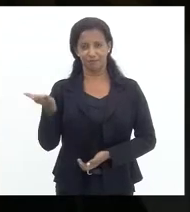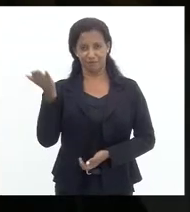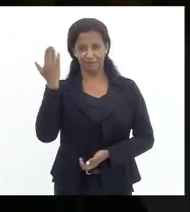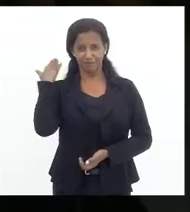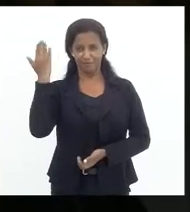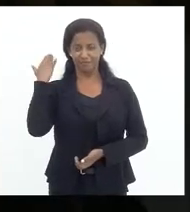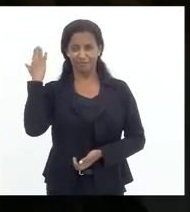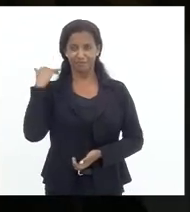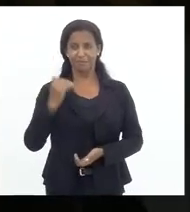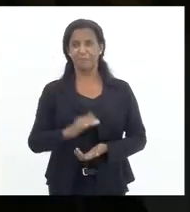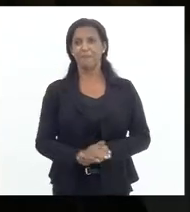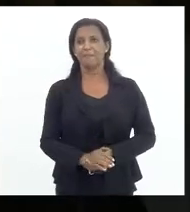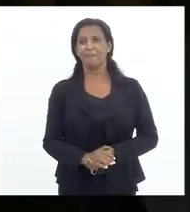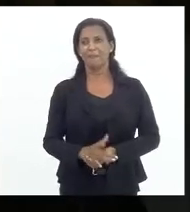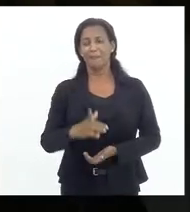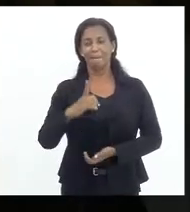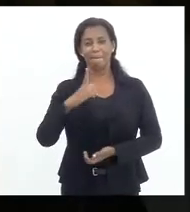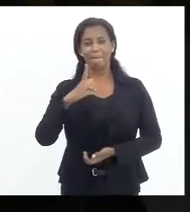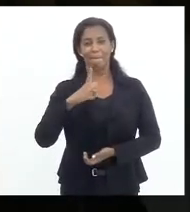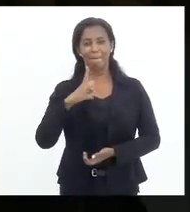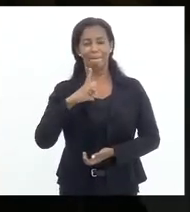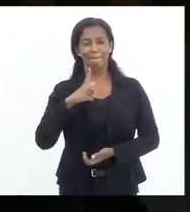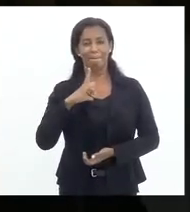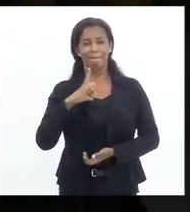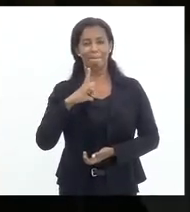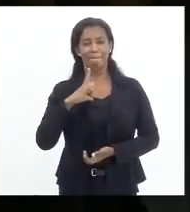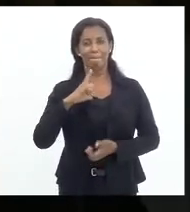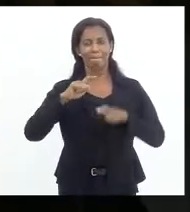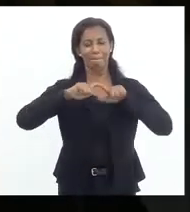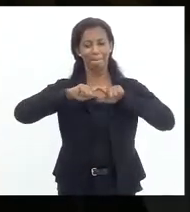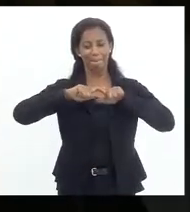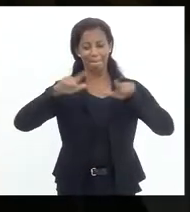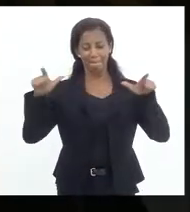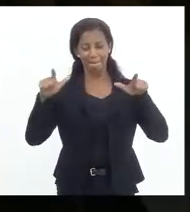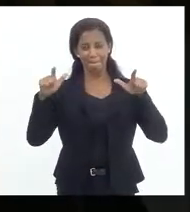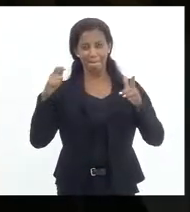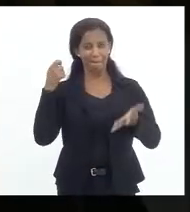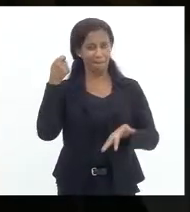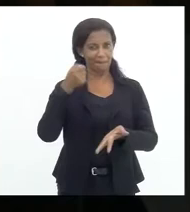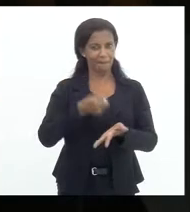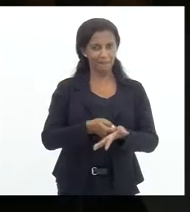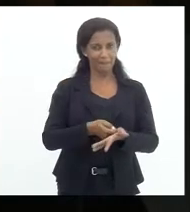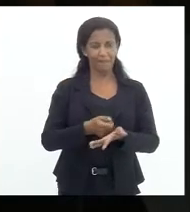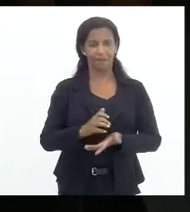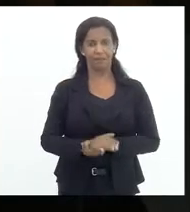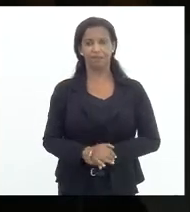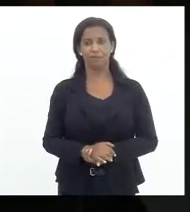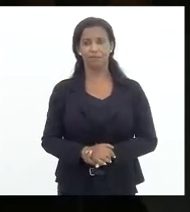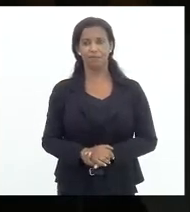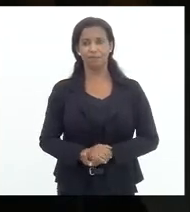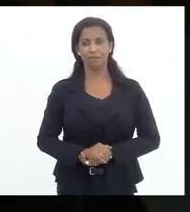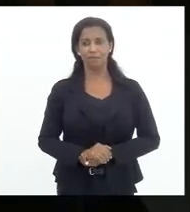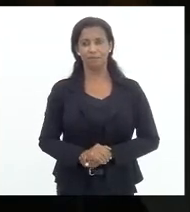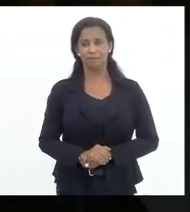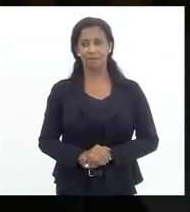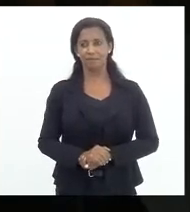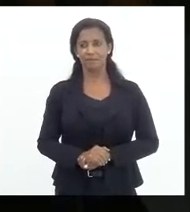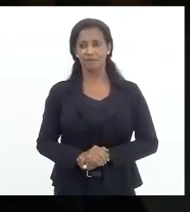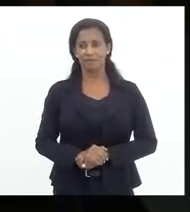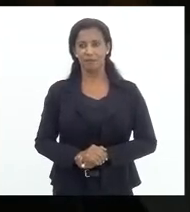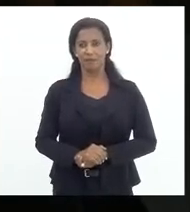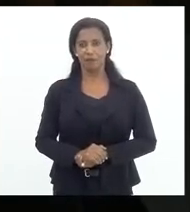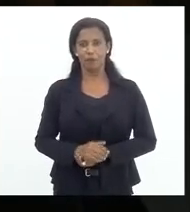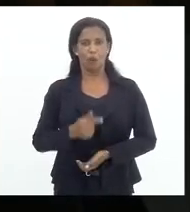época que predominava Ampla e restrita mente o machismo